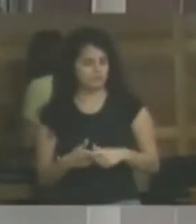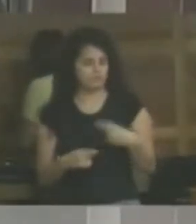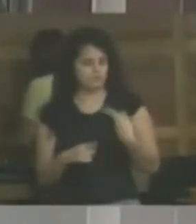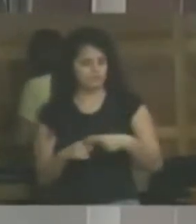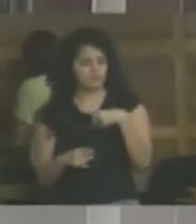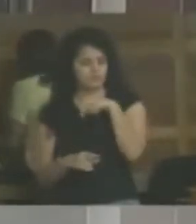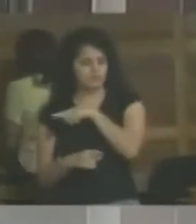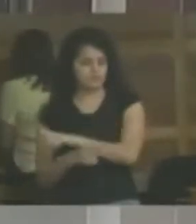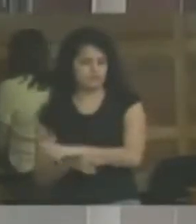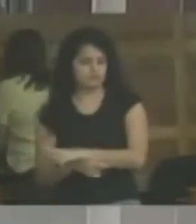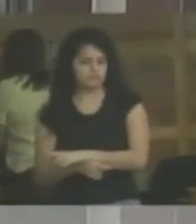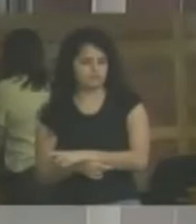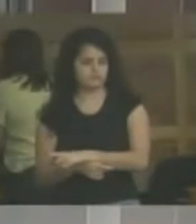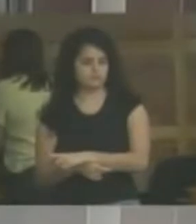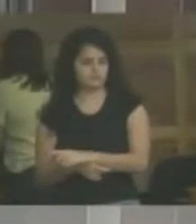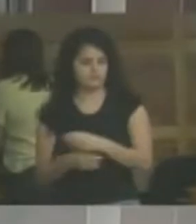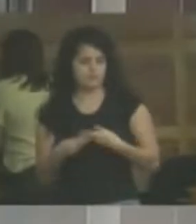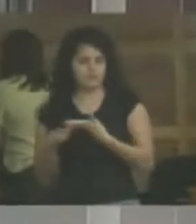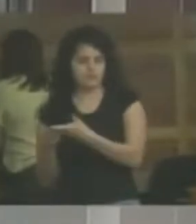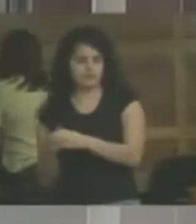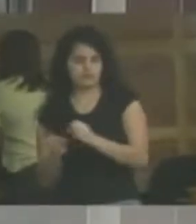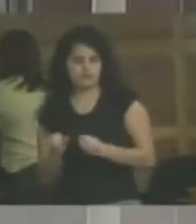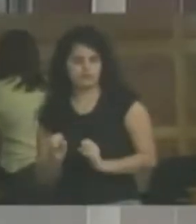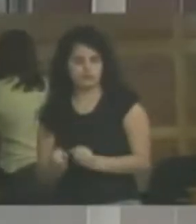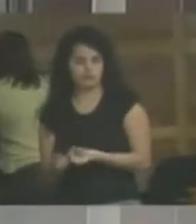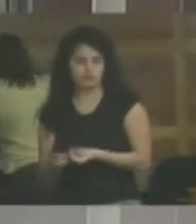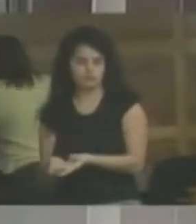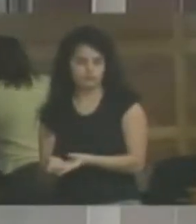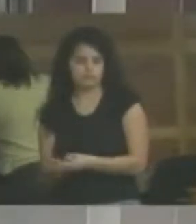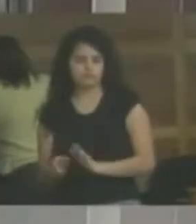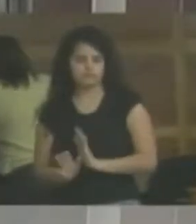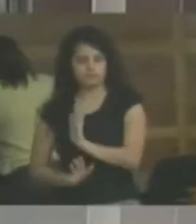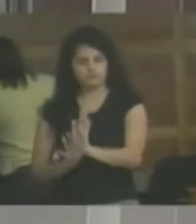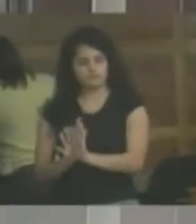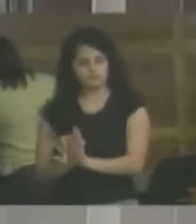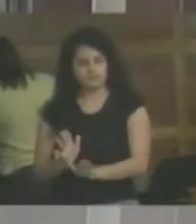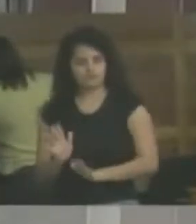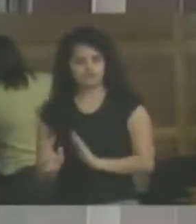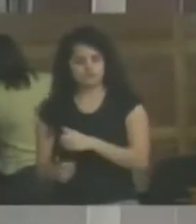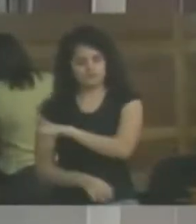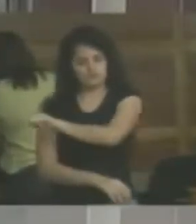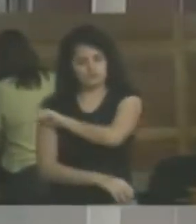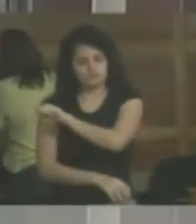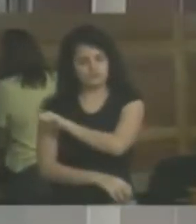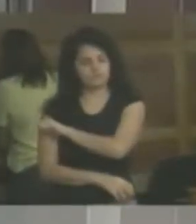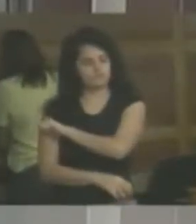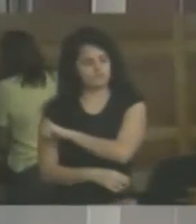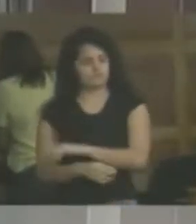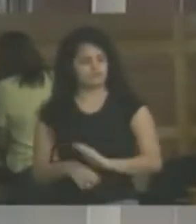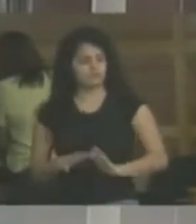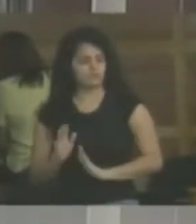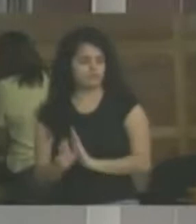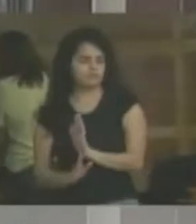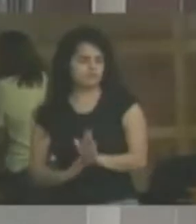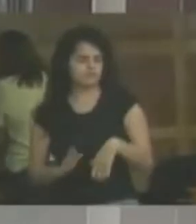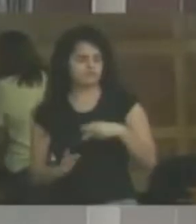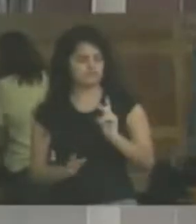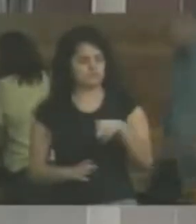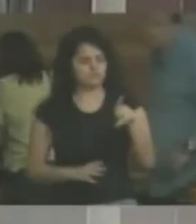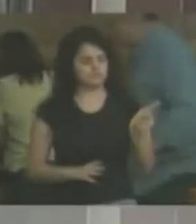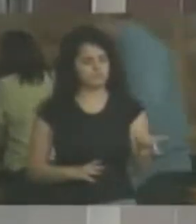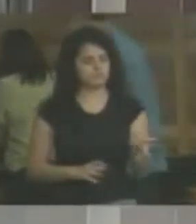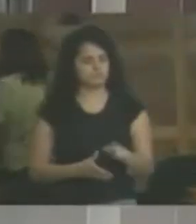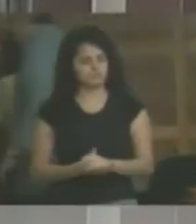lugar, é para dar educação, é para tratar os alunos, para tratar a integridade dos professores, integridade